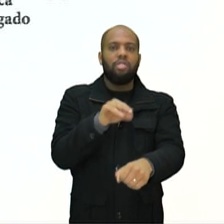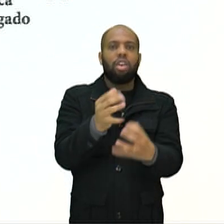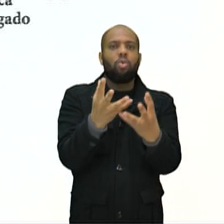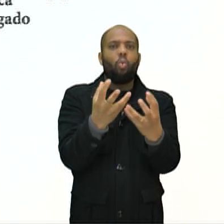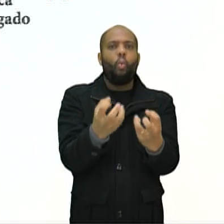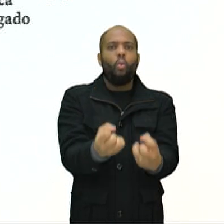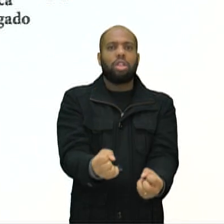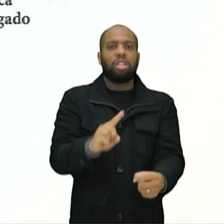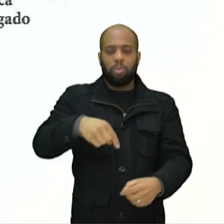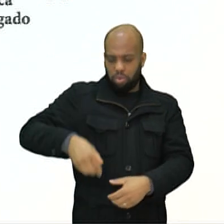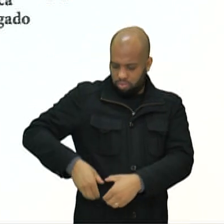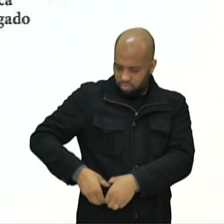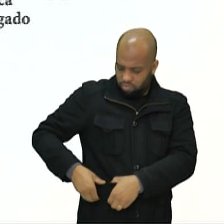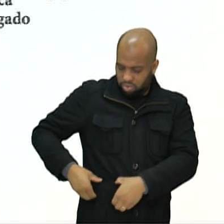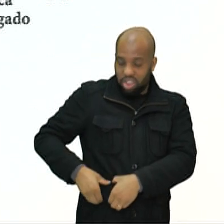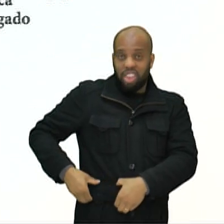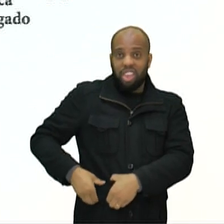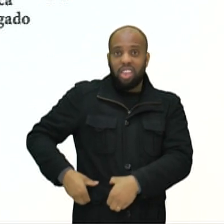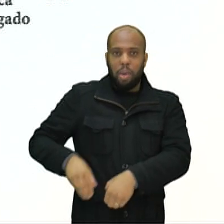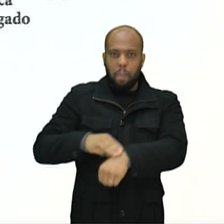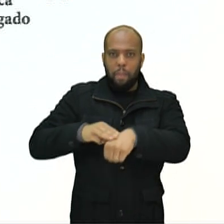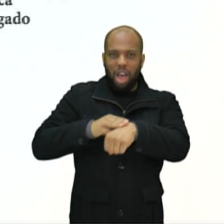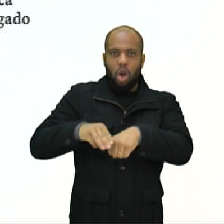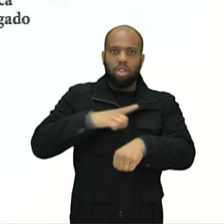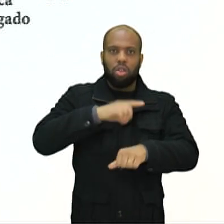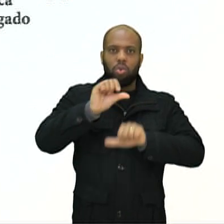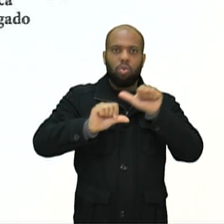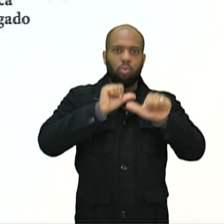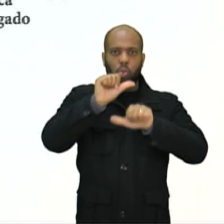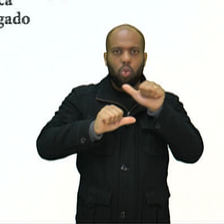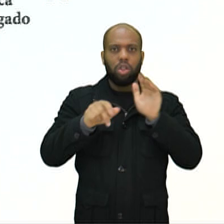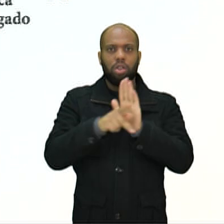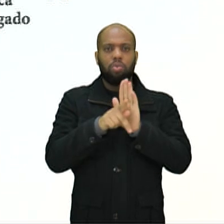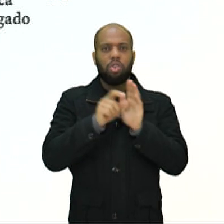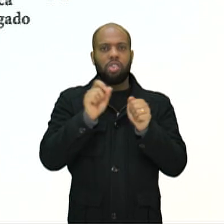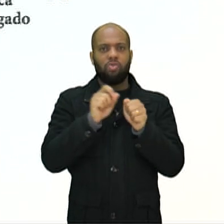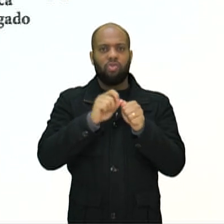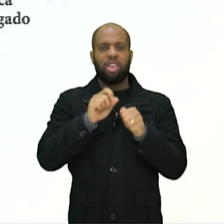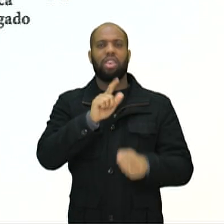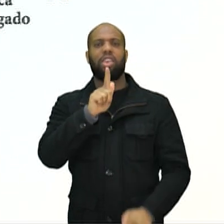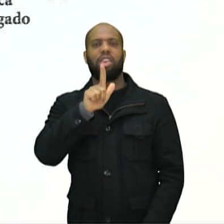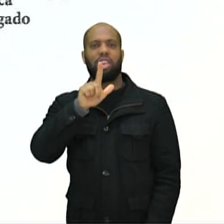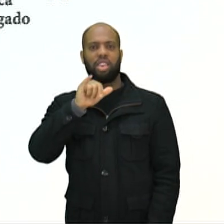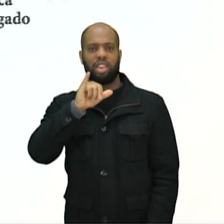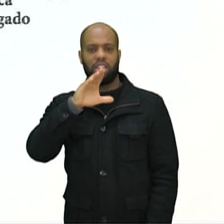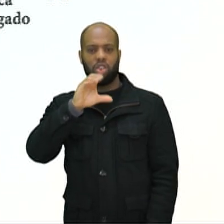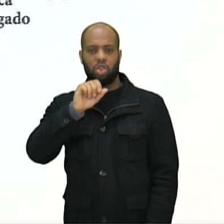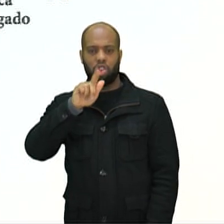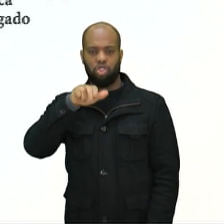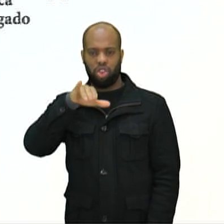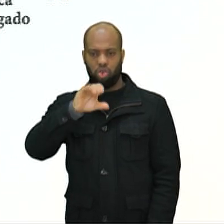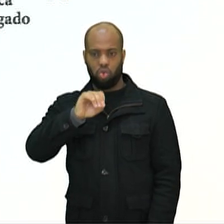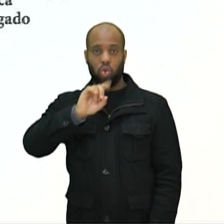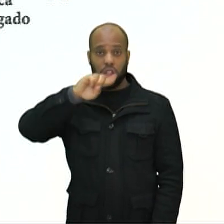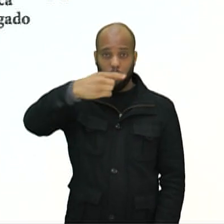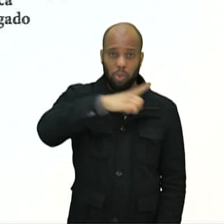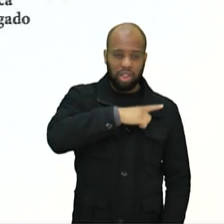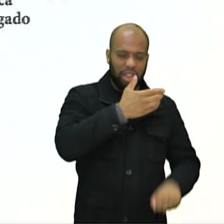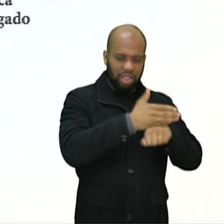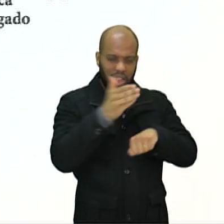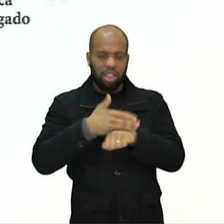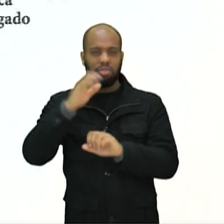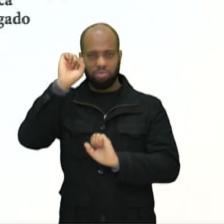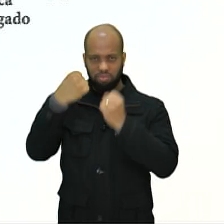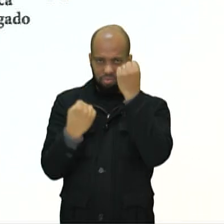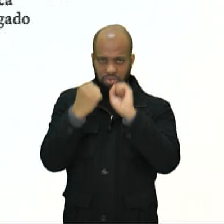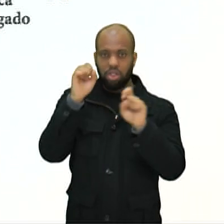E o fígado vai ter essa absorção da glicose e transformação de glicogênio. Aí, quando você tem a prática da atividade